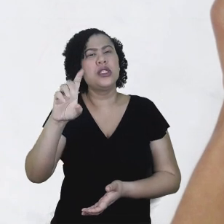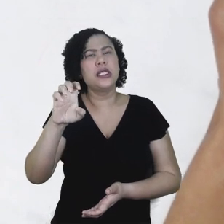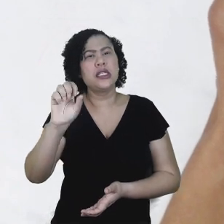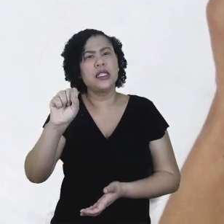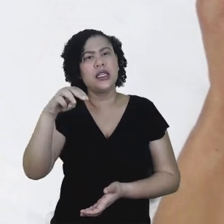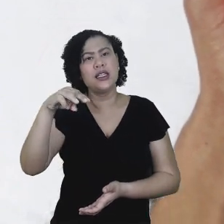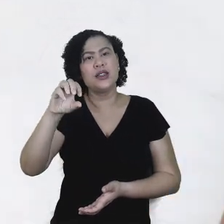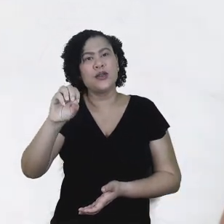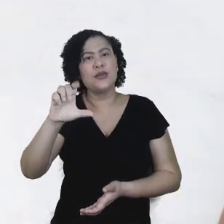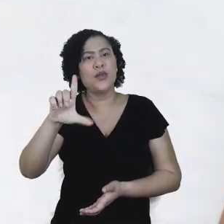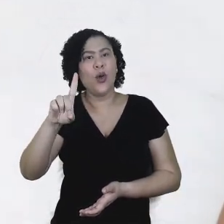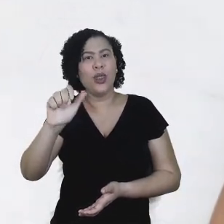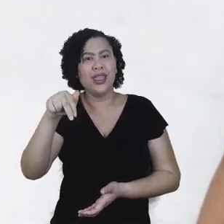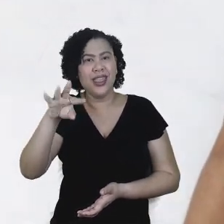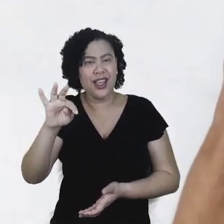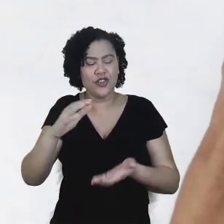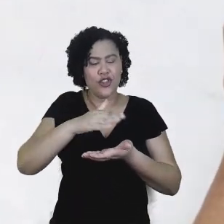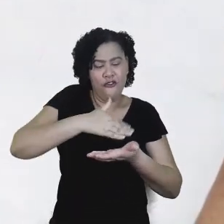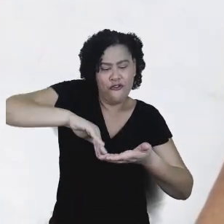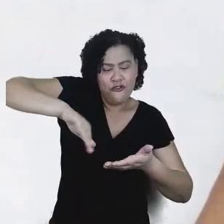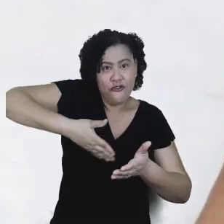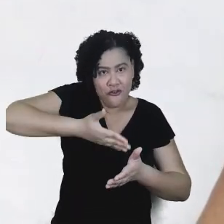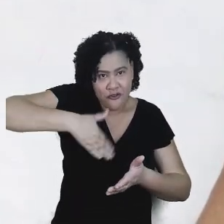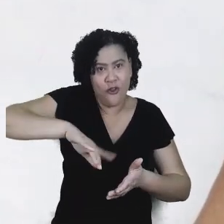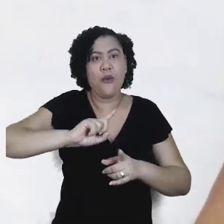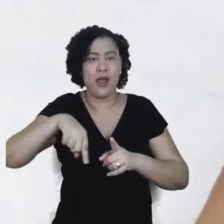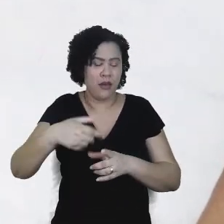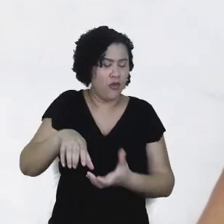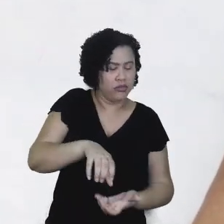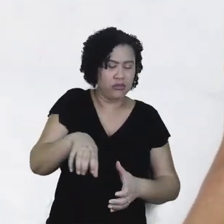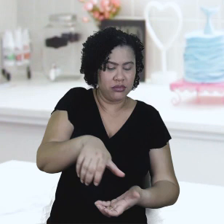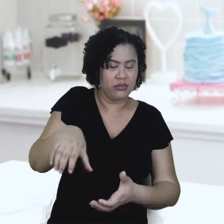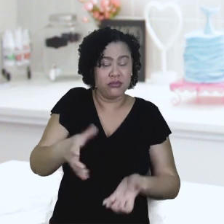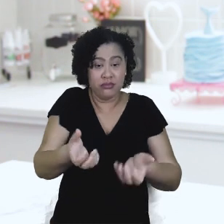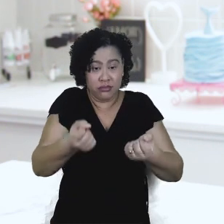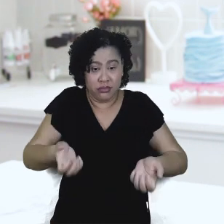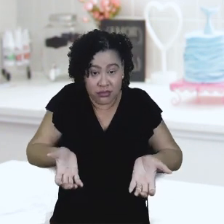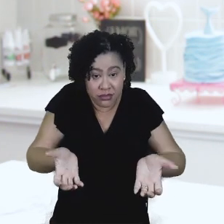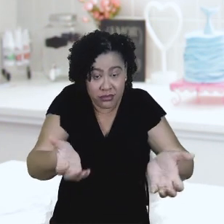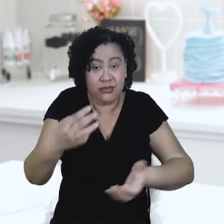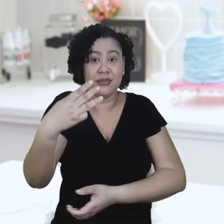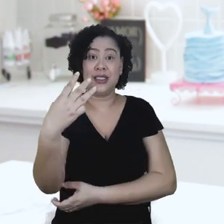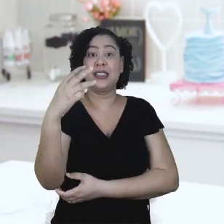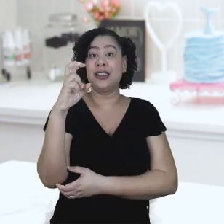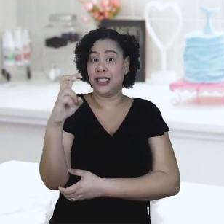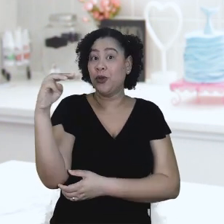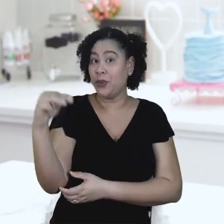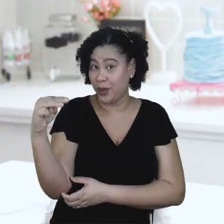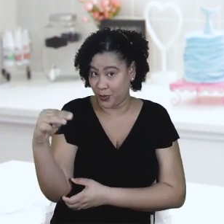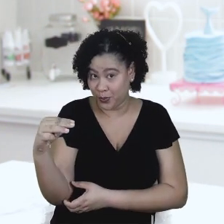coloque as suas massas nas formas e leve para assar cerca de 35 minutos. Assados, chegou a hora de